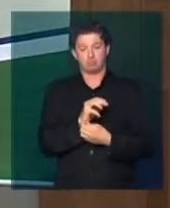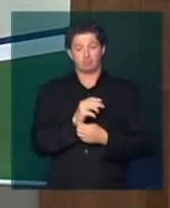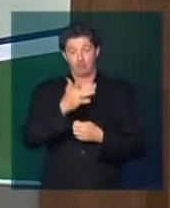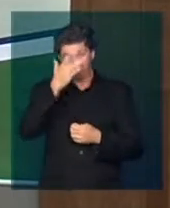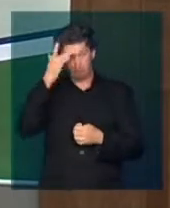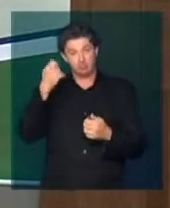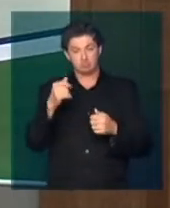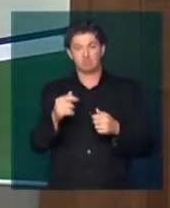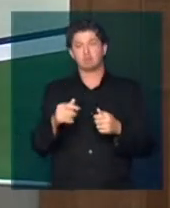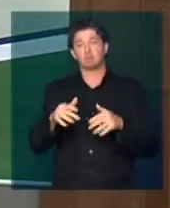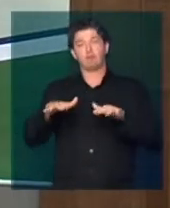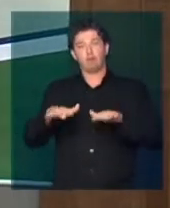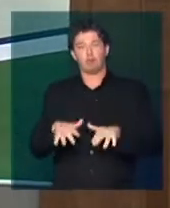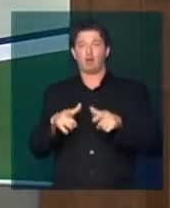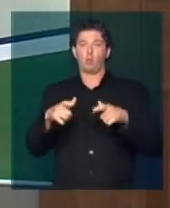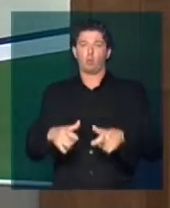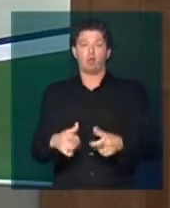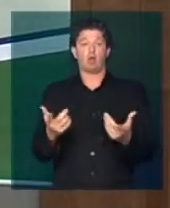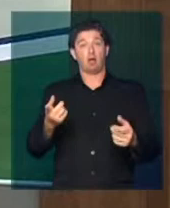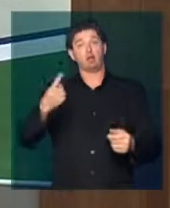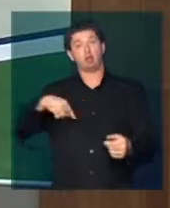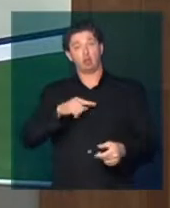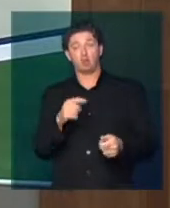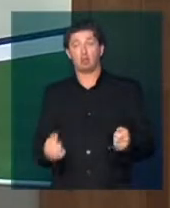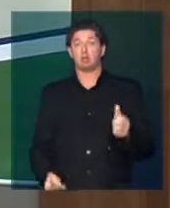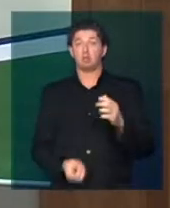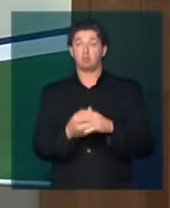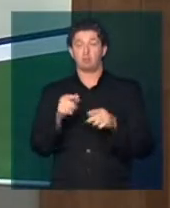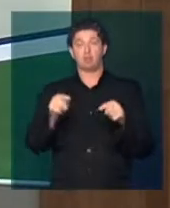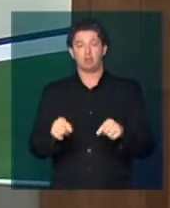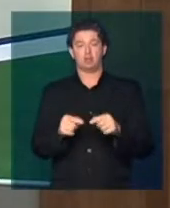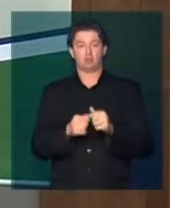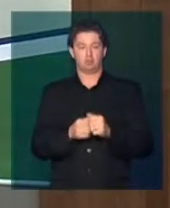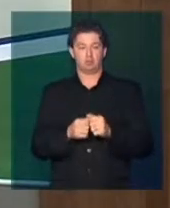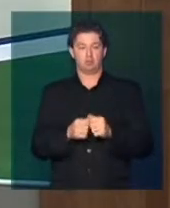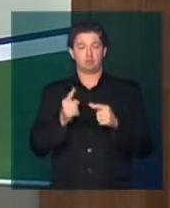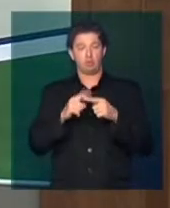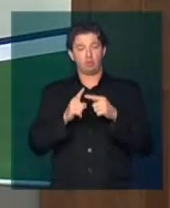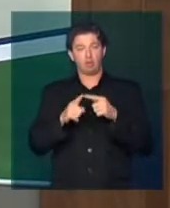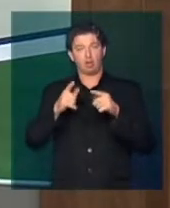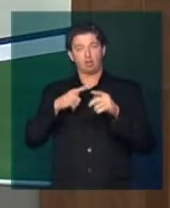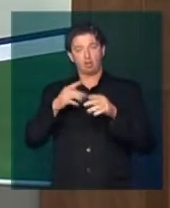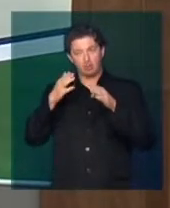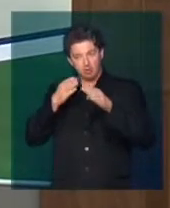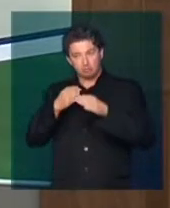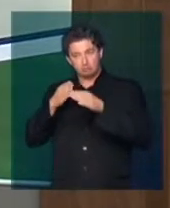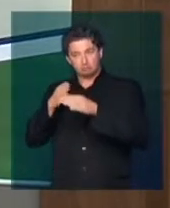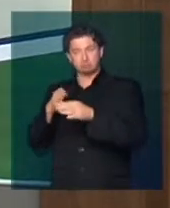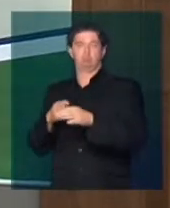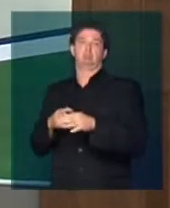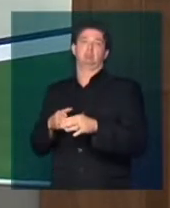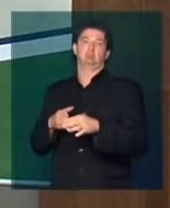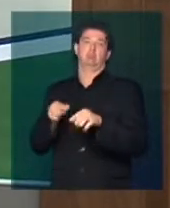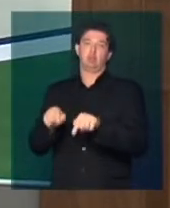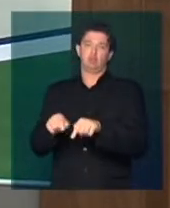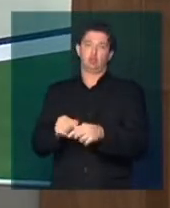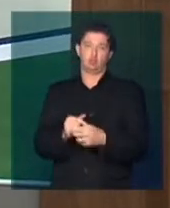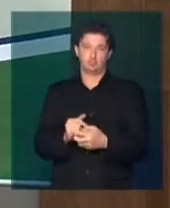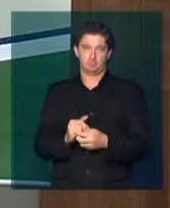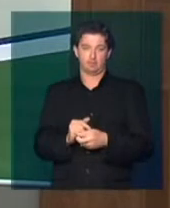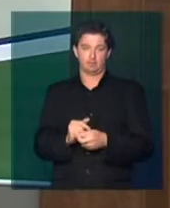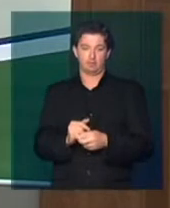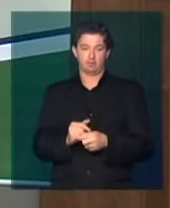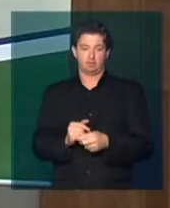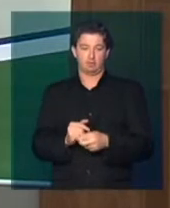se acomodar, e aí nós estamos criando essa janela. Quer dizer, há uma tendência de marchar nesse rumo aí.